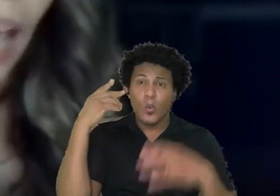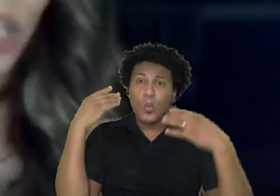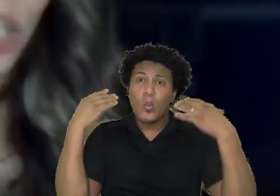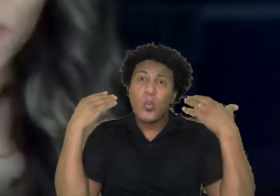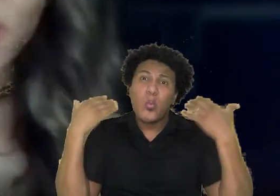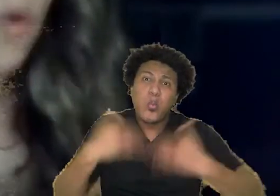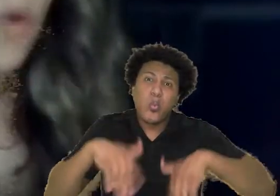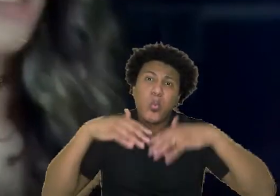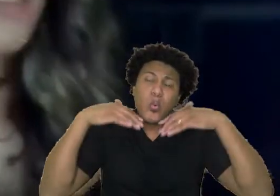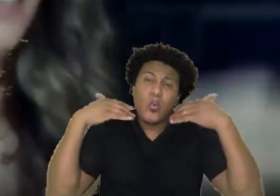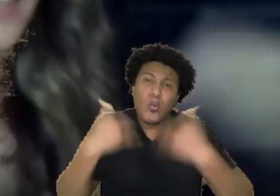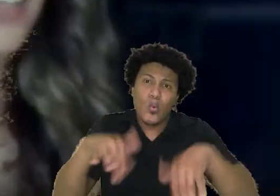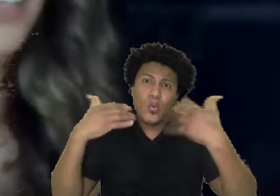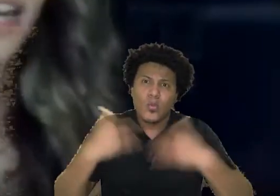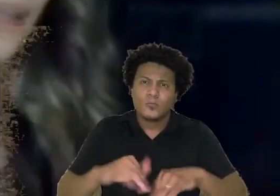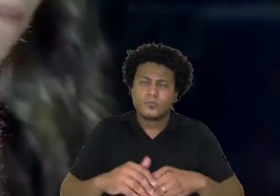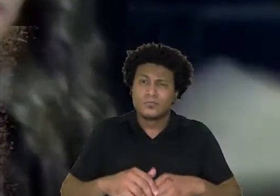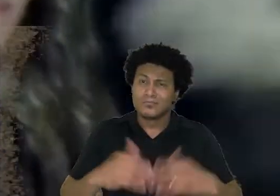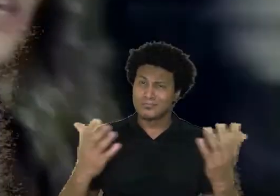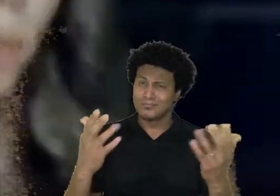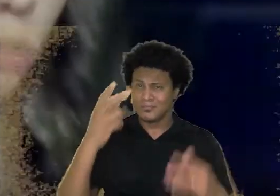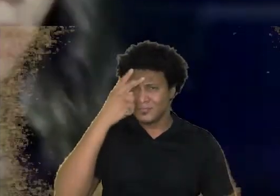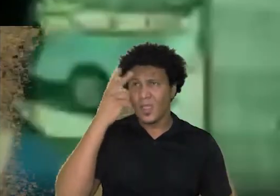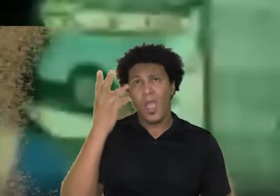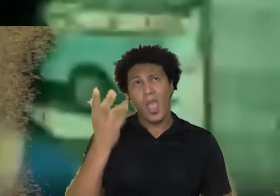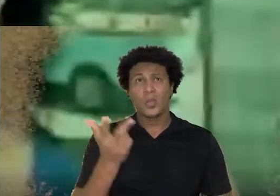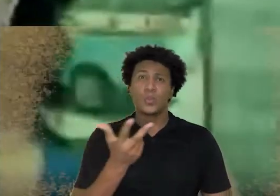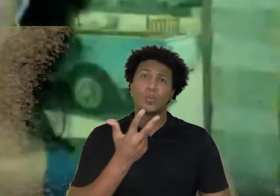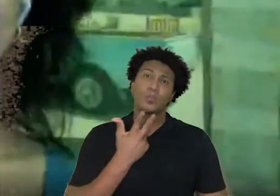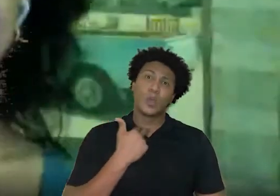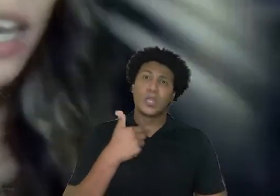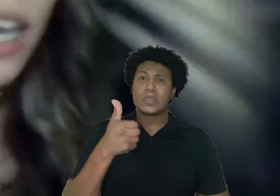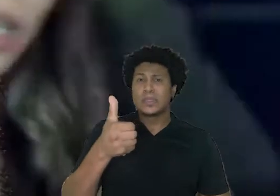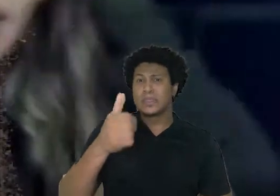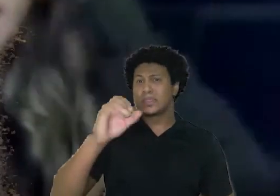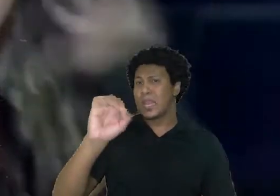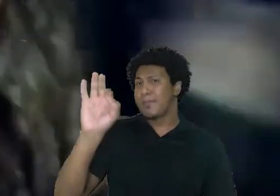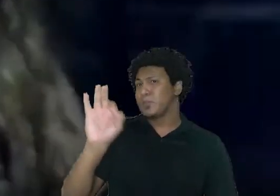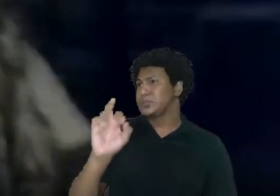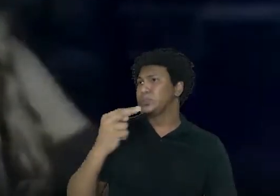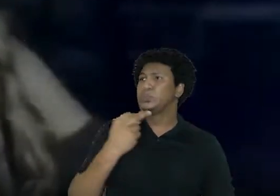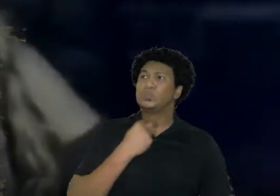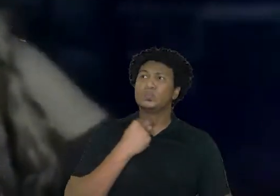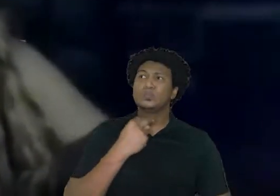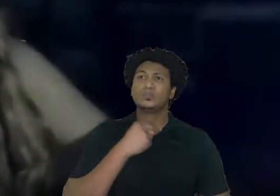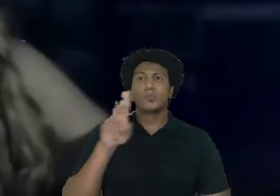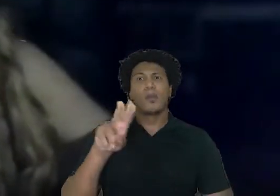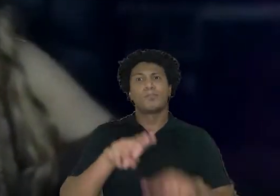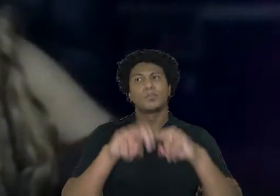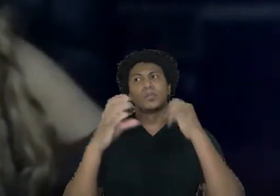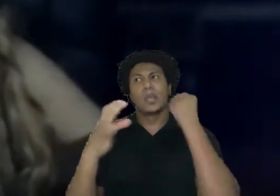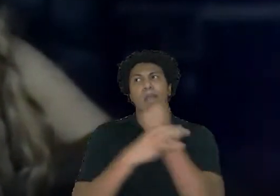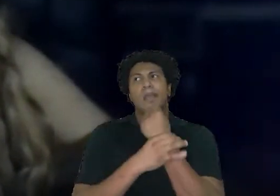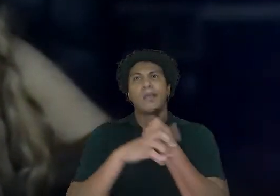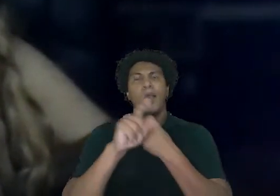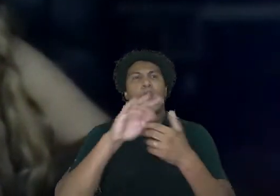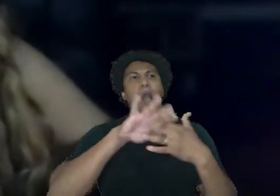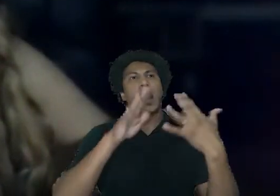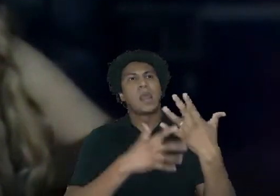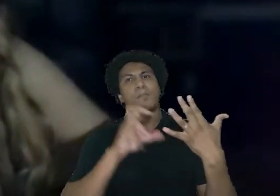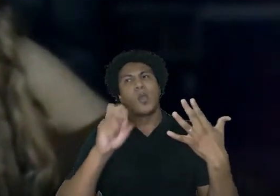tipo 640 mil pessoas. É muita gente. É muita gente. Cadê esse povo, sabe? Eu fico pensando. E ainda